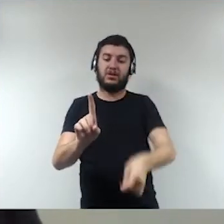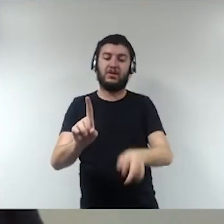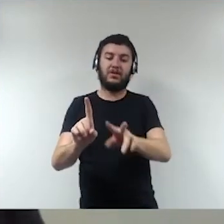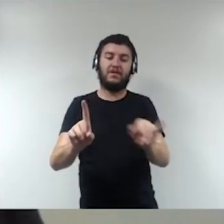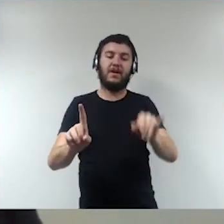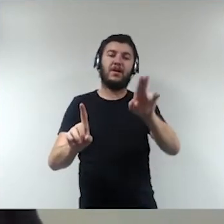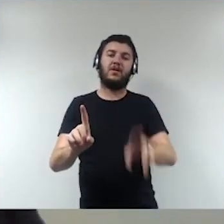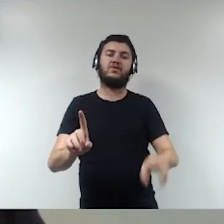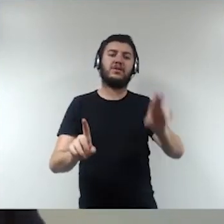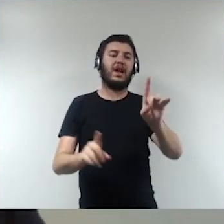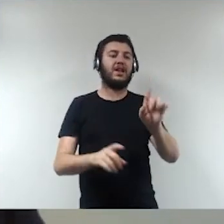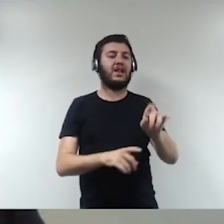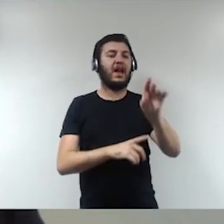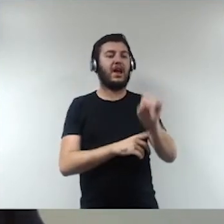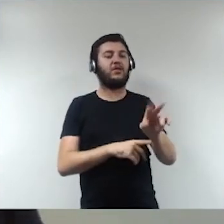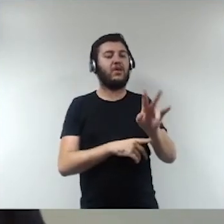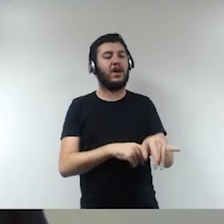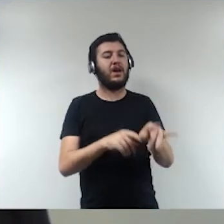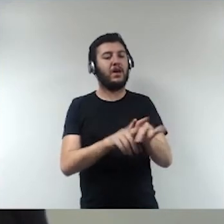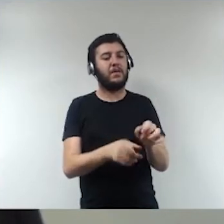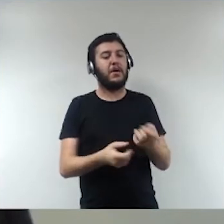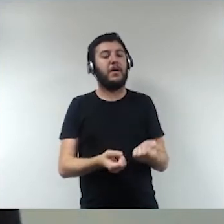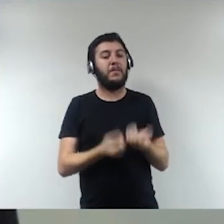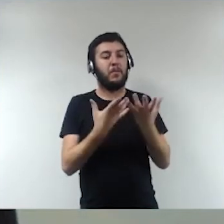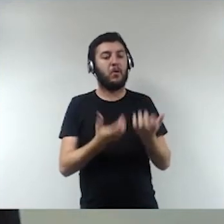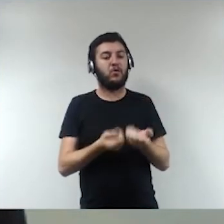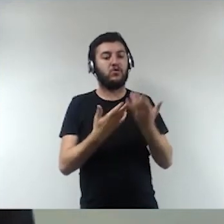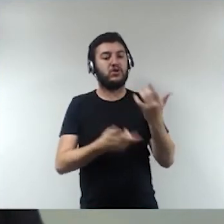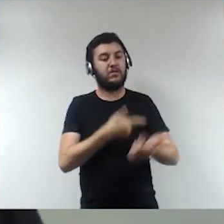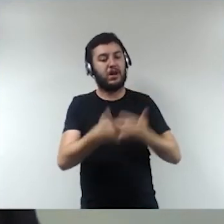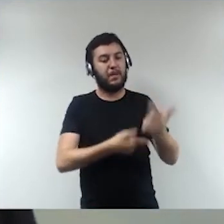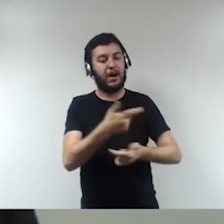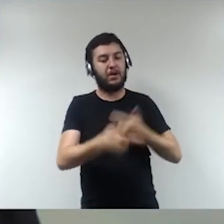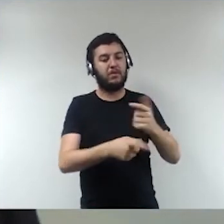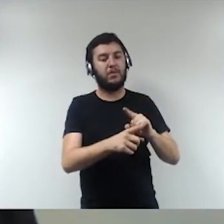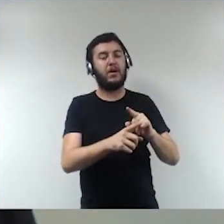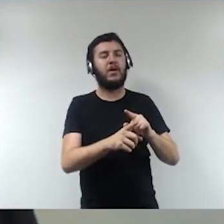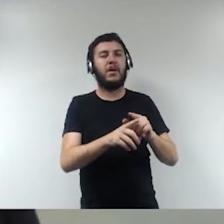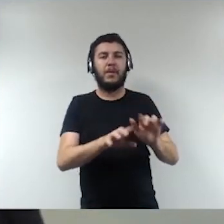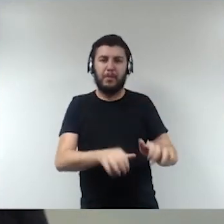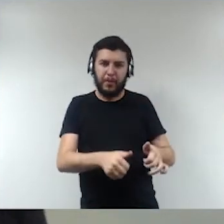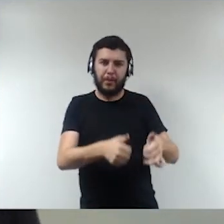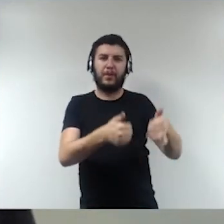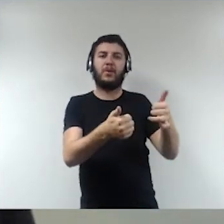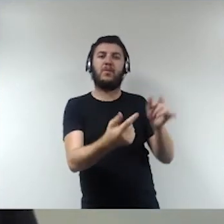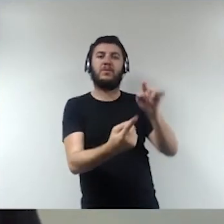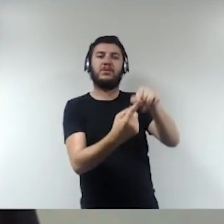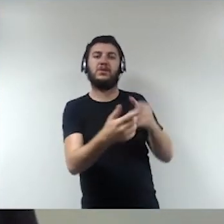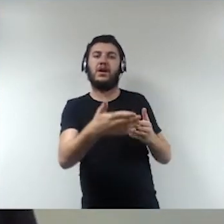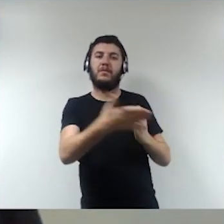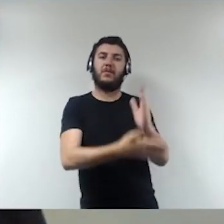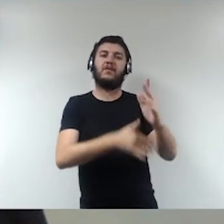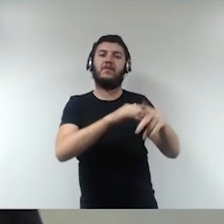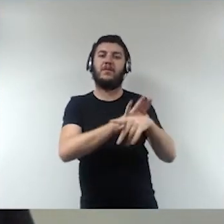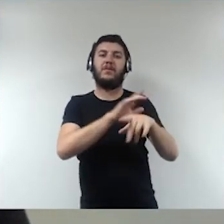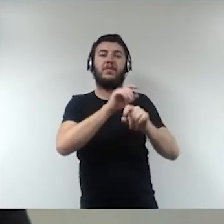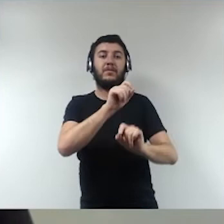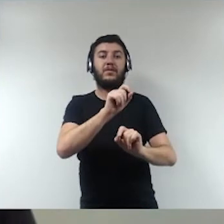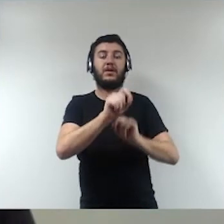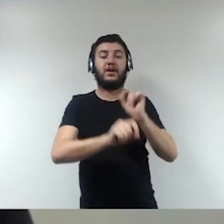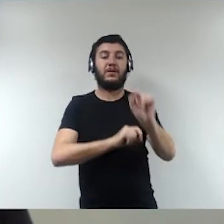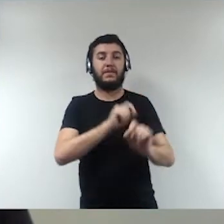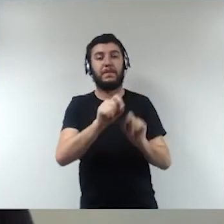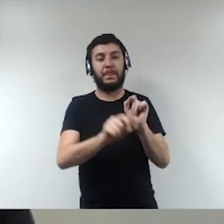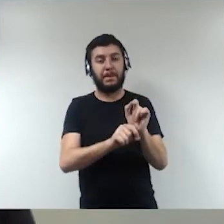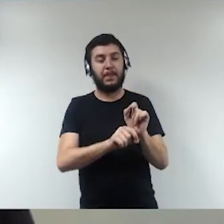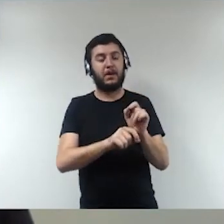de produtividade que estão acontecendo hoje para tentar aprovar essas matérias, para tentar trazer